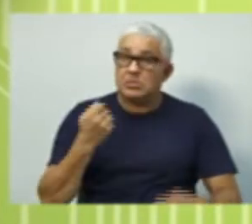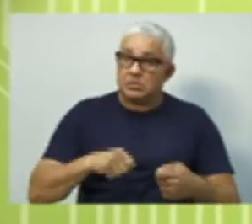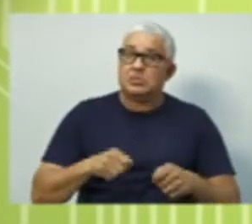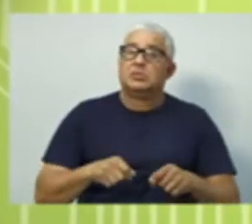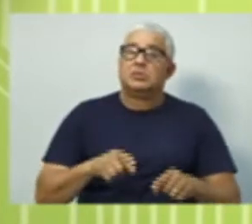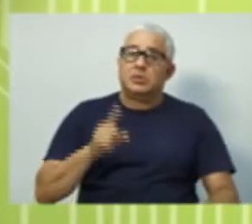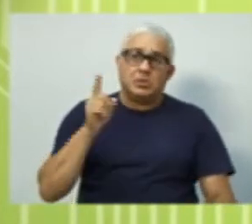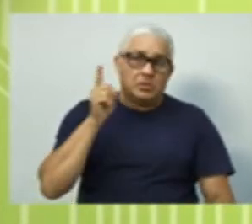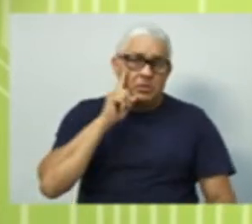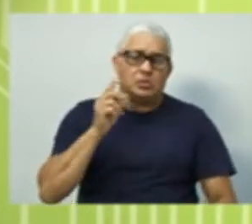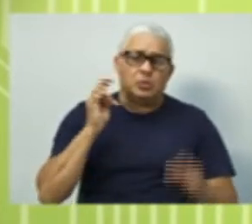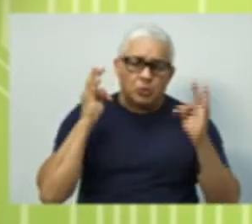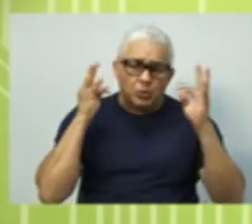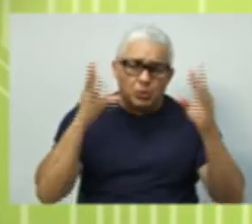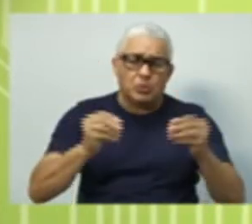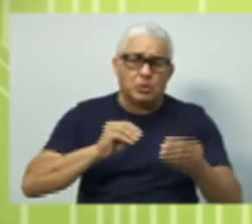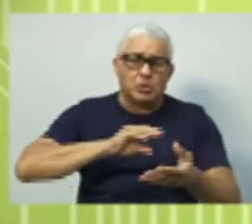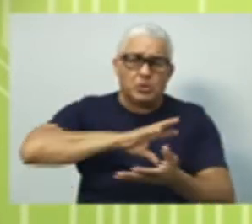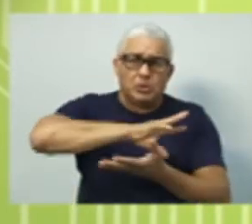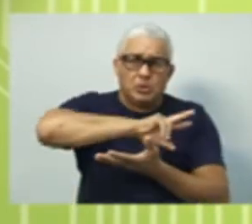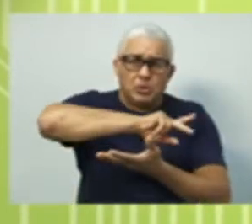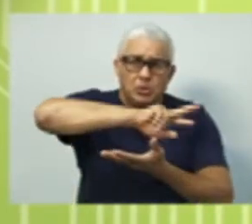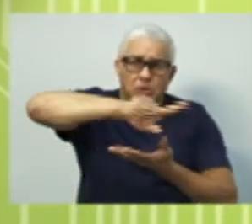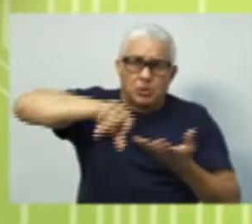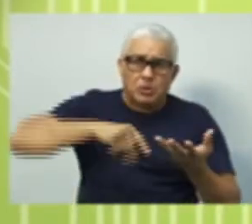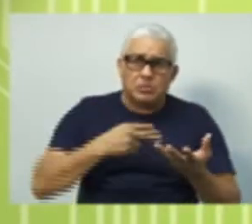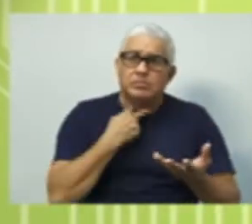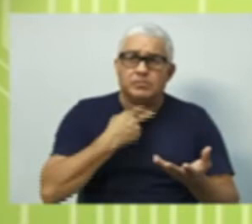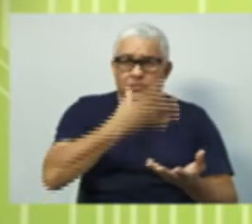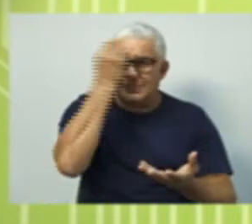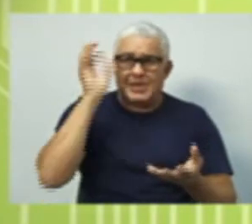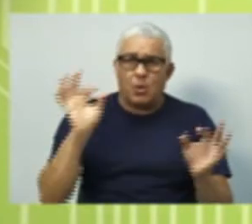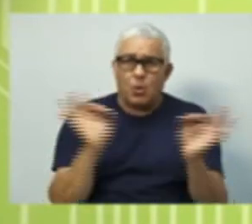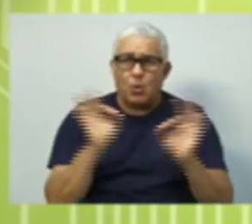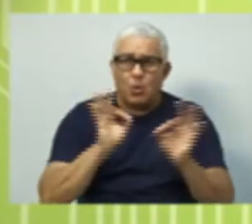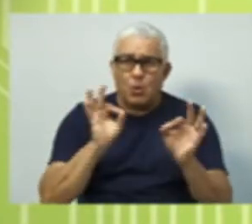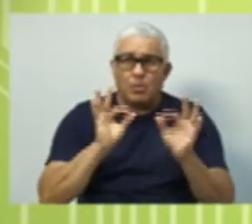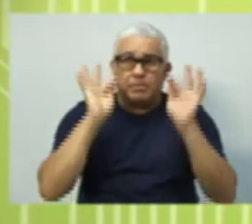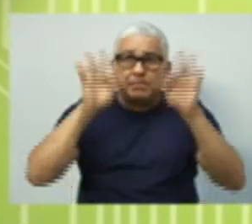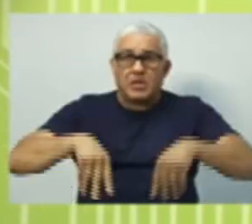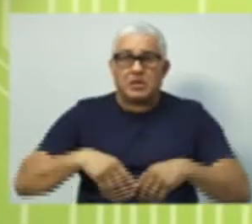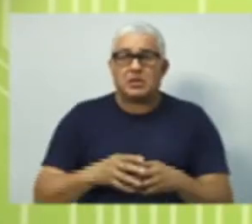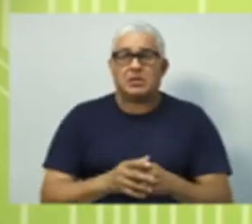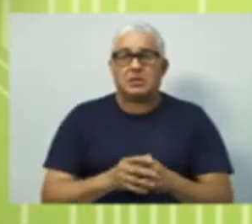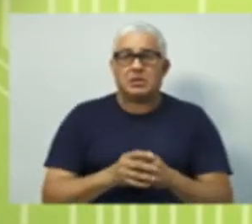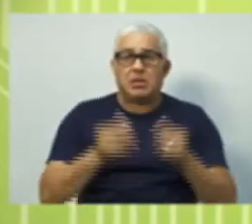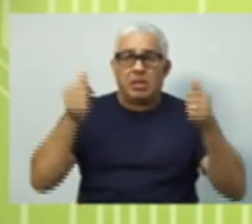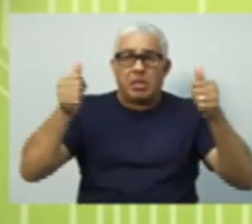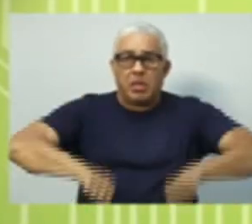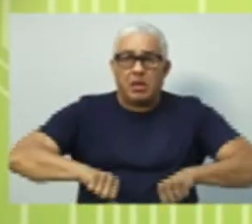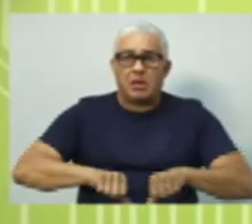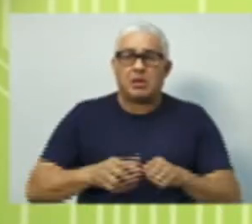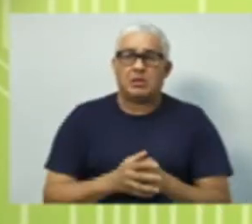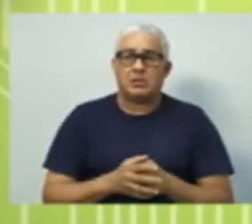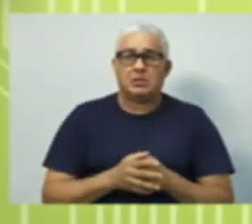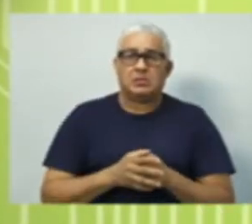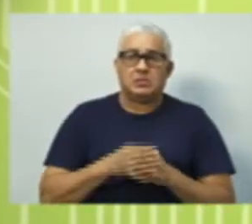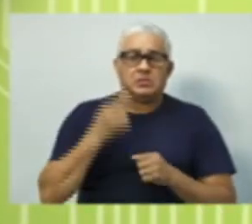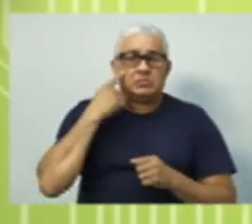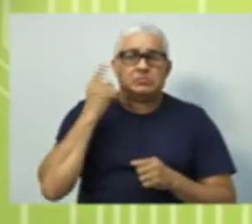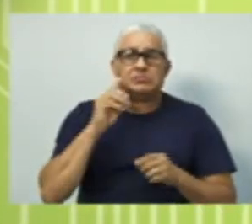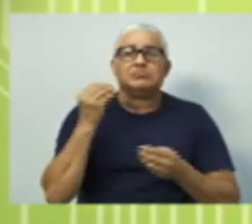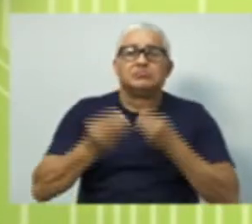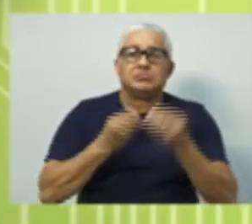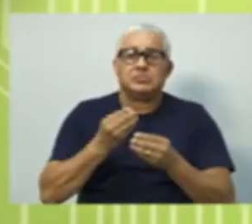nas férias. O que é que você tem que fazer? Uma previsão. Tem que fazer um plano, tem que fazer um projeto. E começar a partir